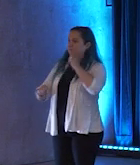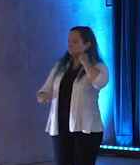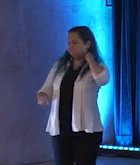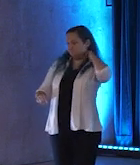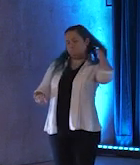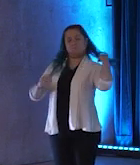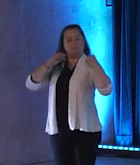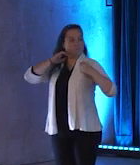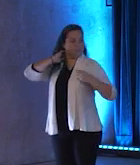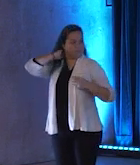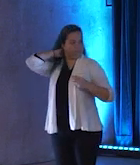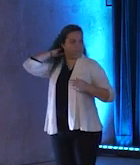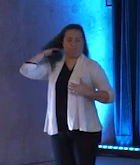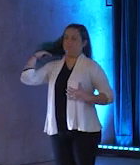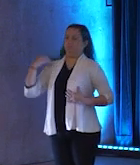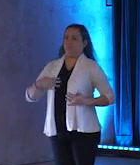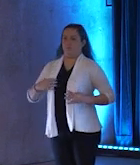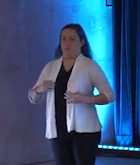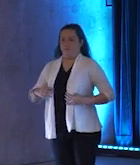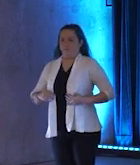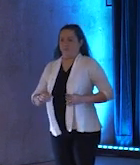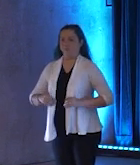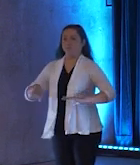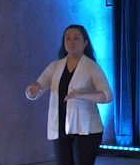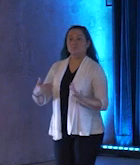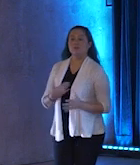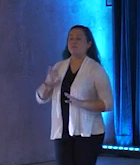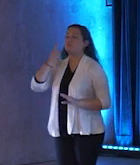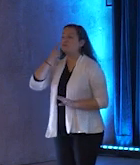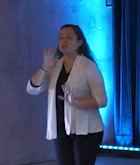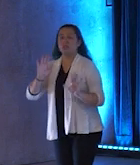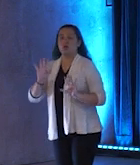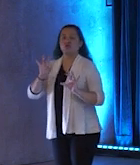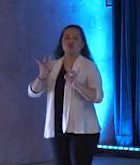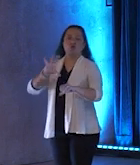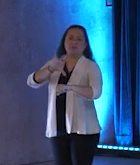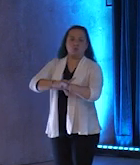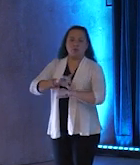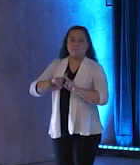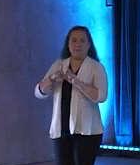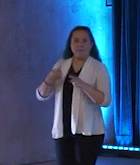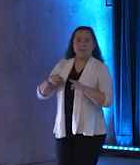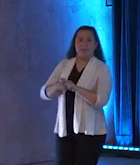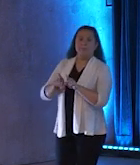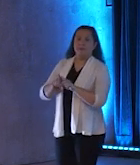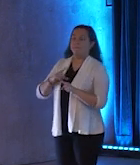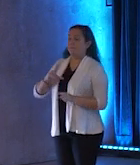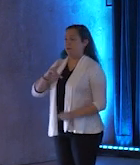desses, da cômoda, né? Então, veja, não só é uma questão de segurança, mas uma questão